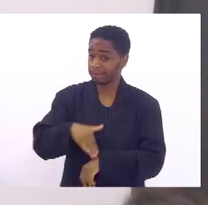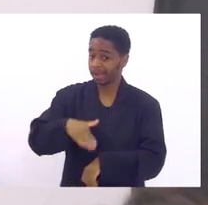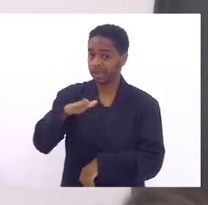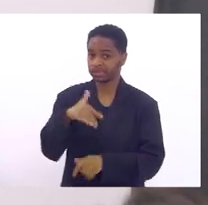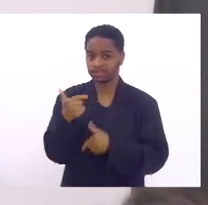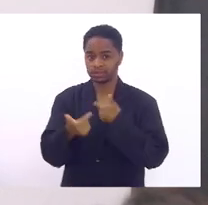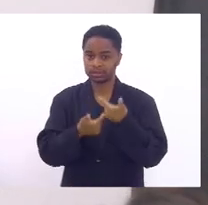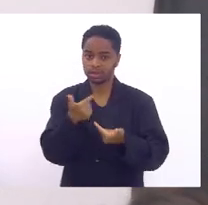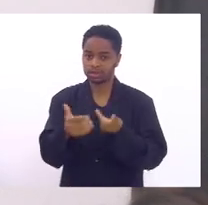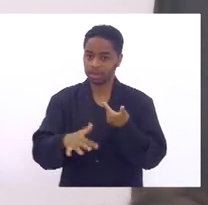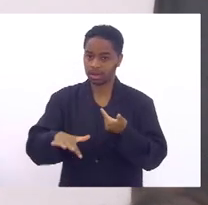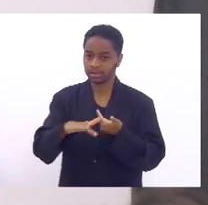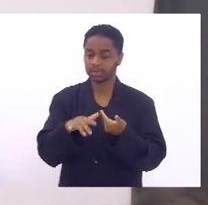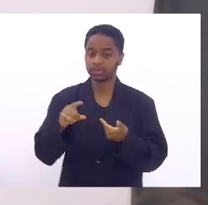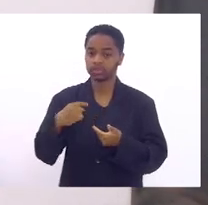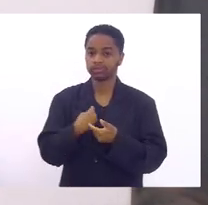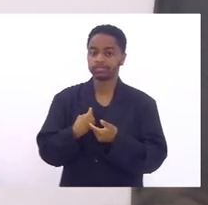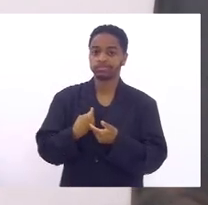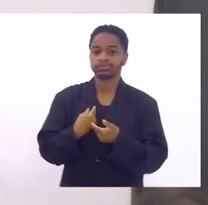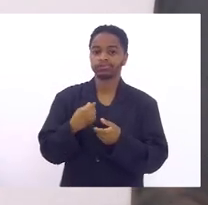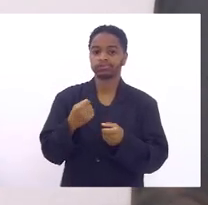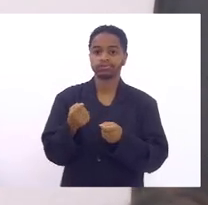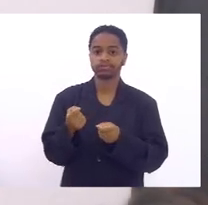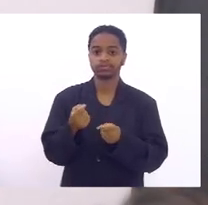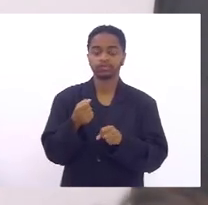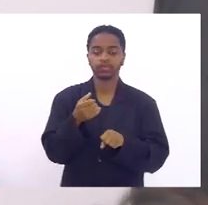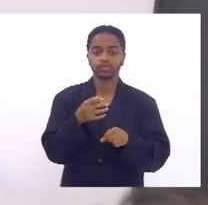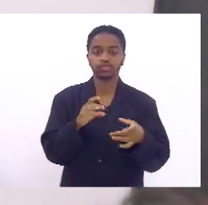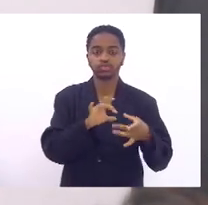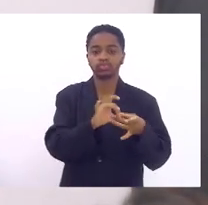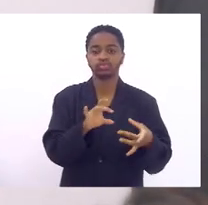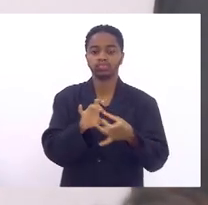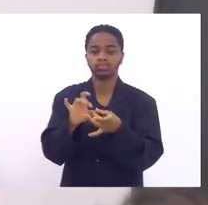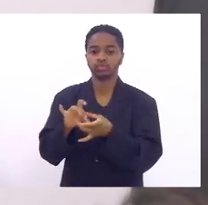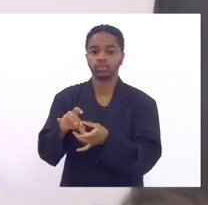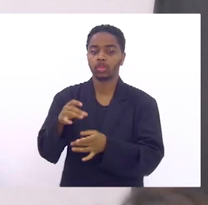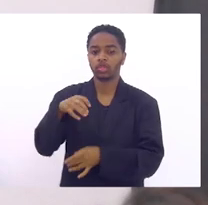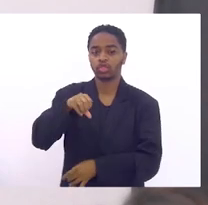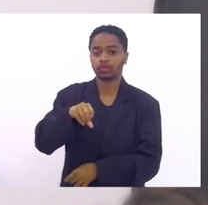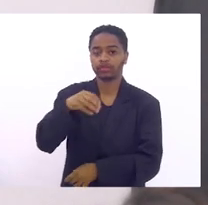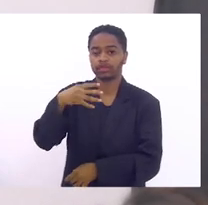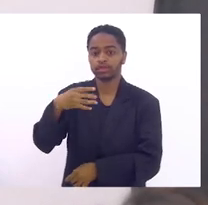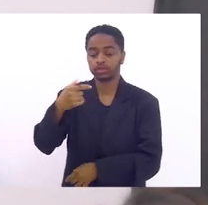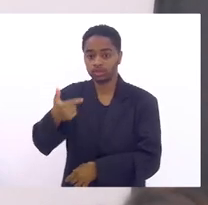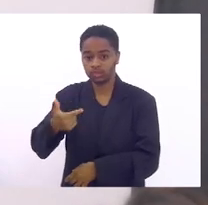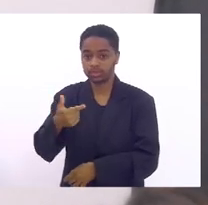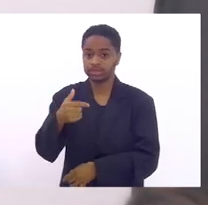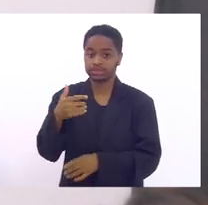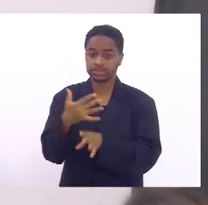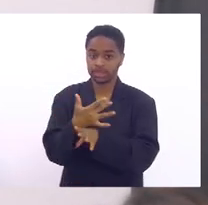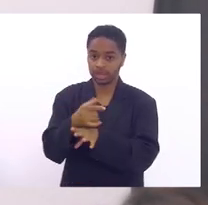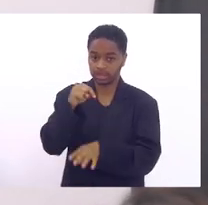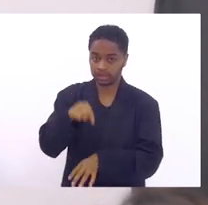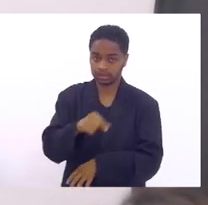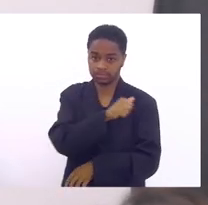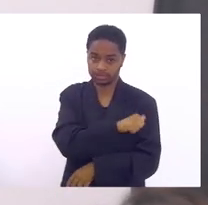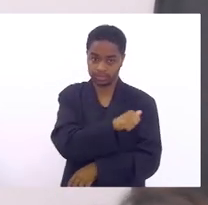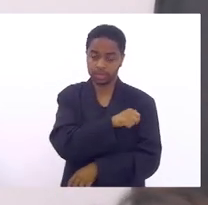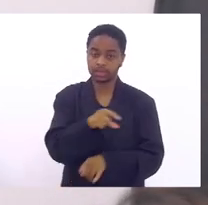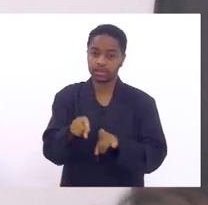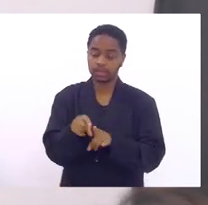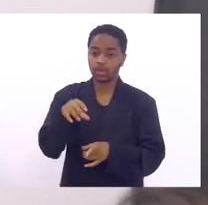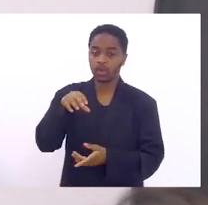estamos presentes nos 92 municípios do Estado do Rio de Janeiro nós estamos presentes em quatro PPS